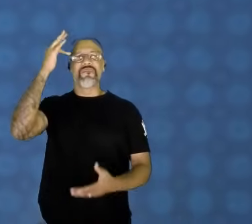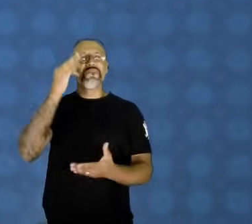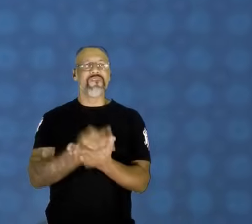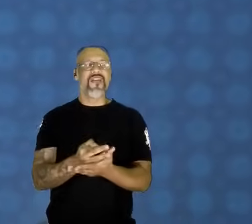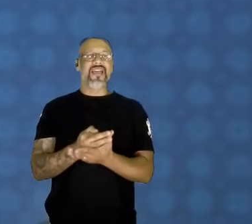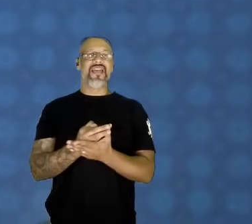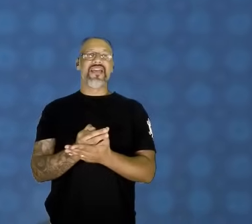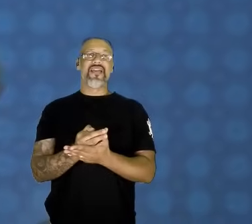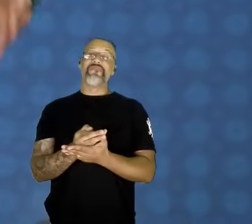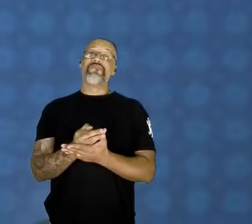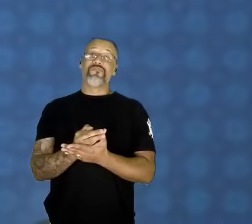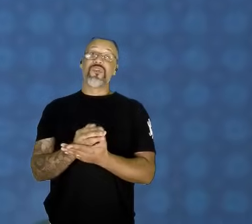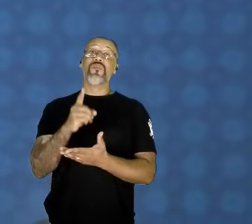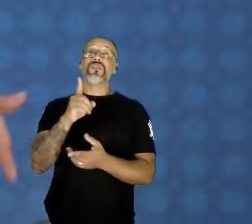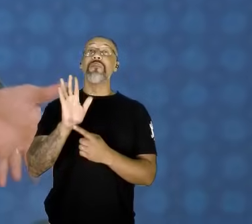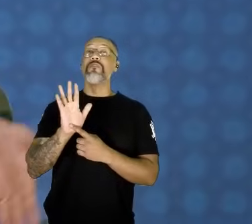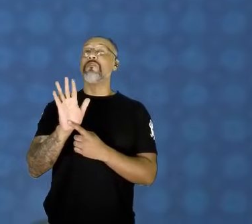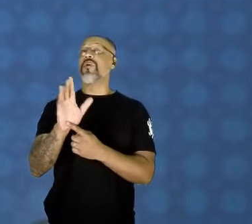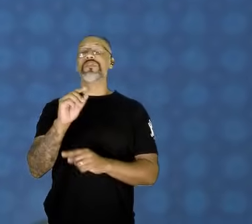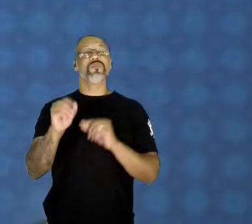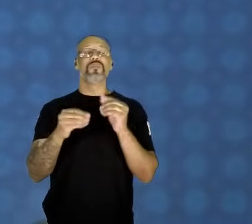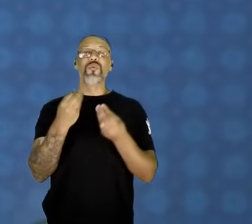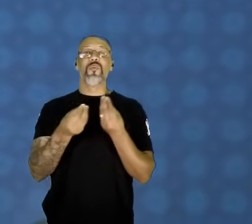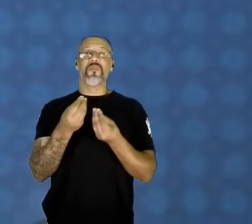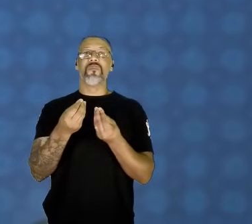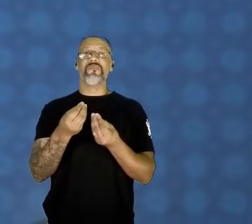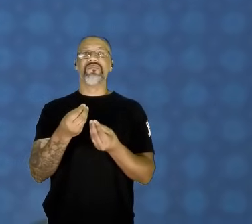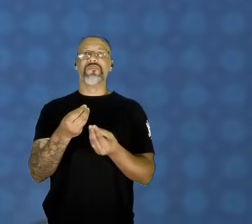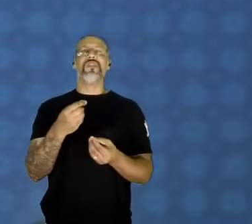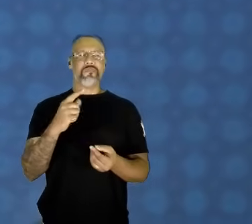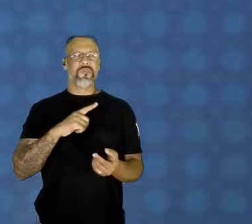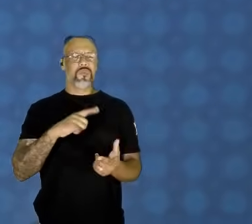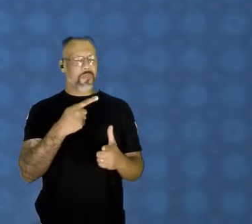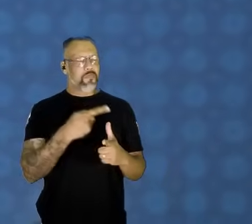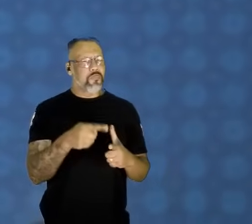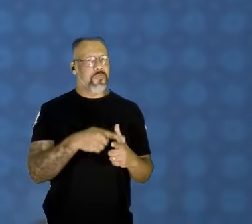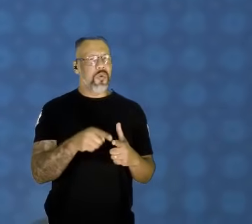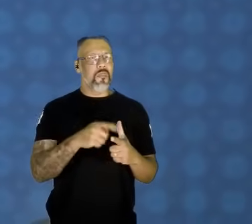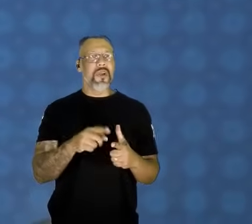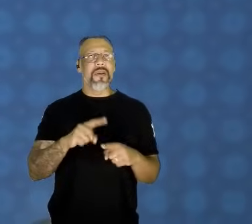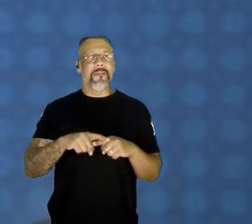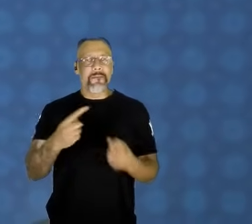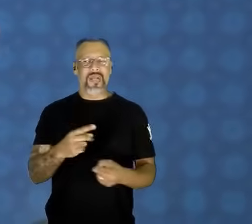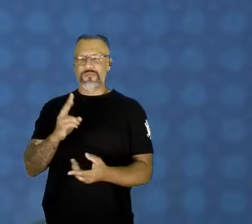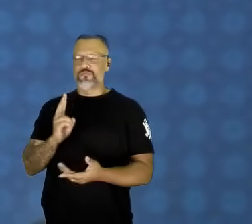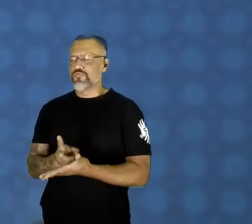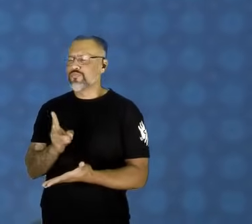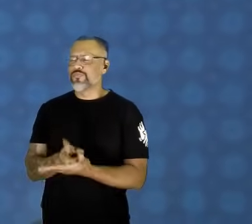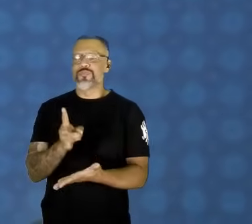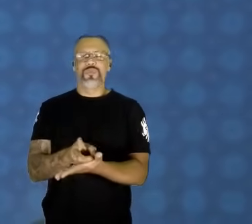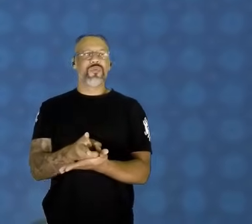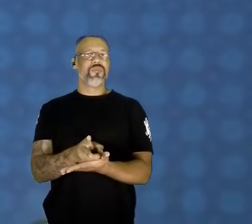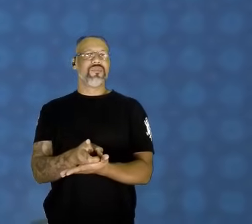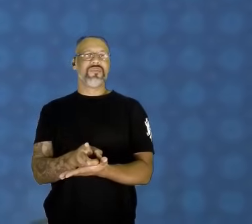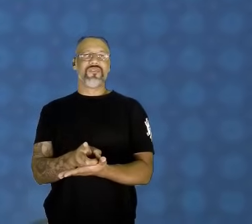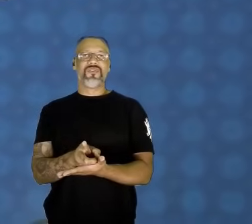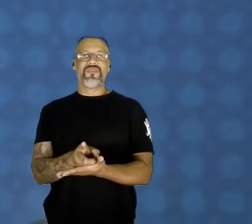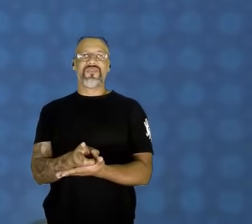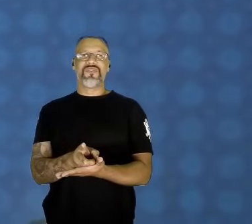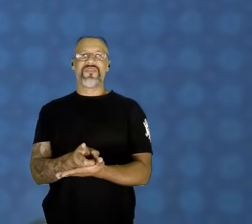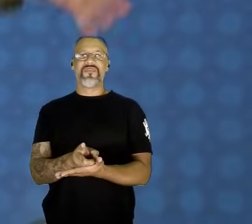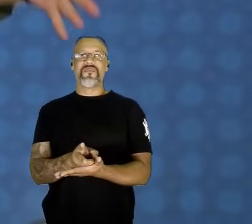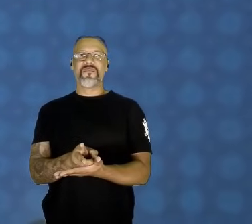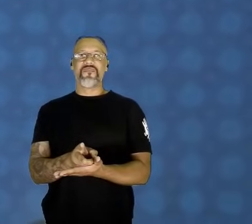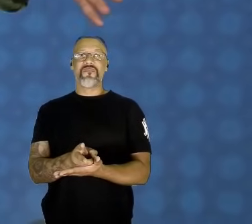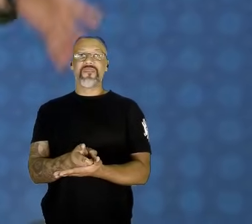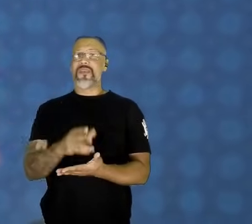problema. É o fogo que refina a fé. Você não pode deixar os seus problemas inibirem você